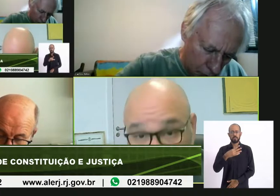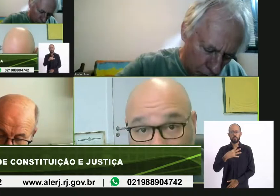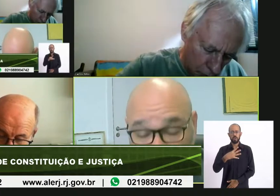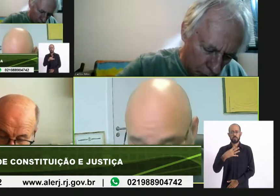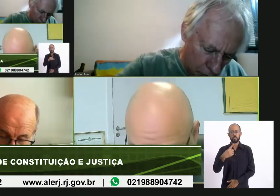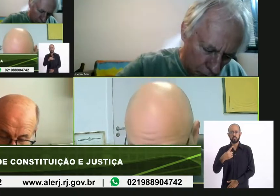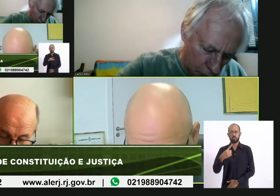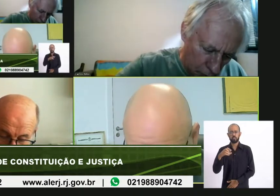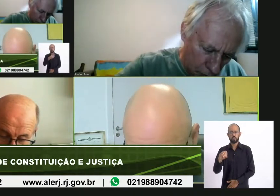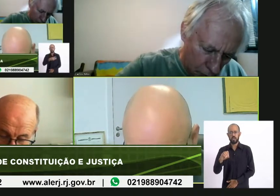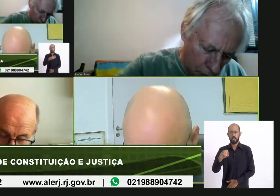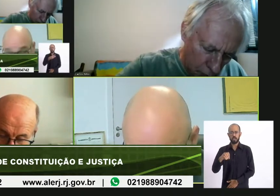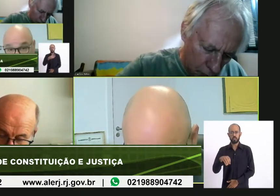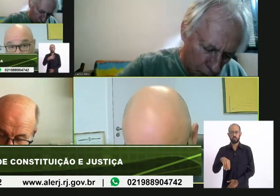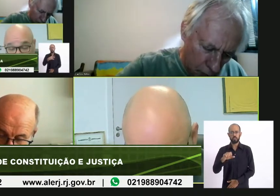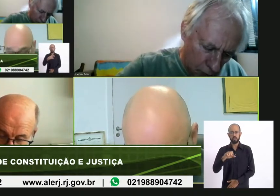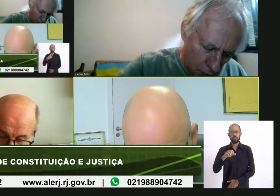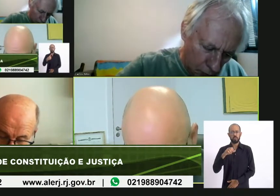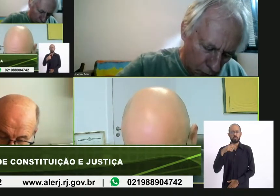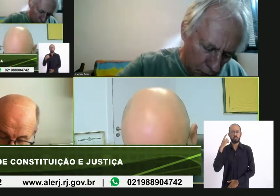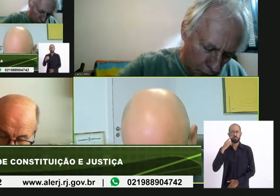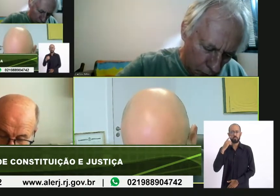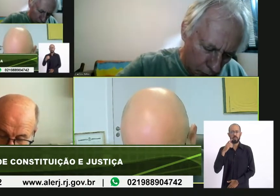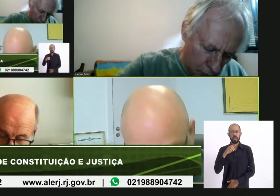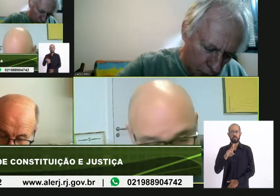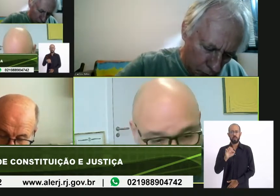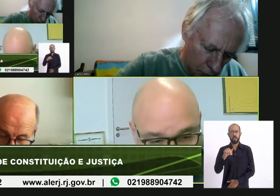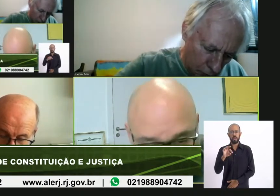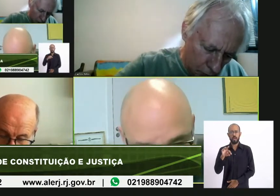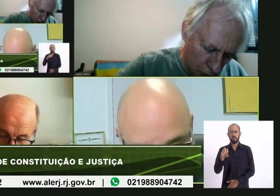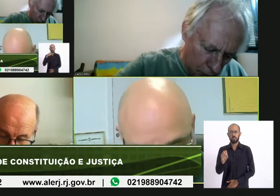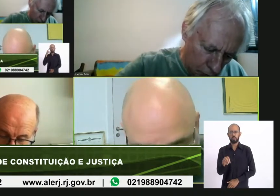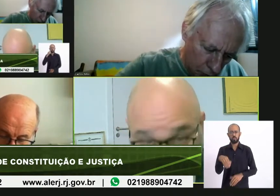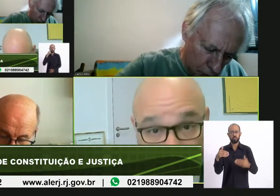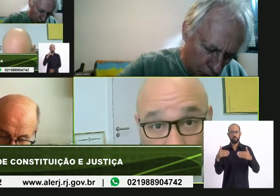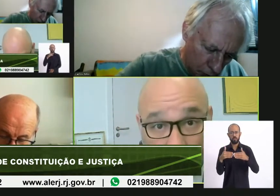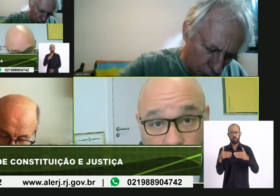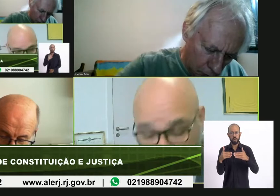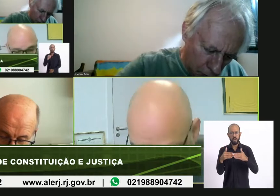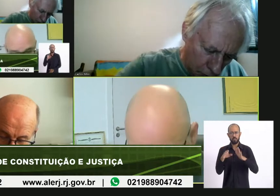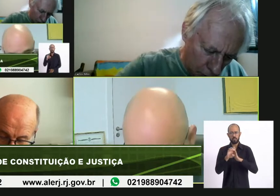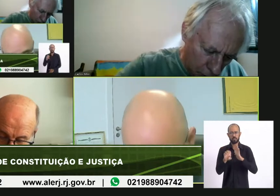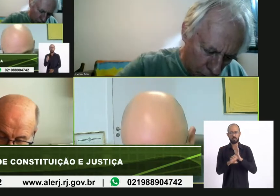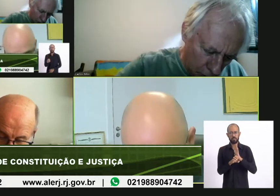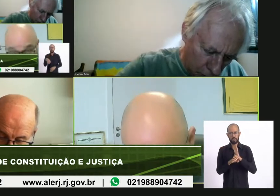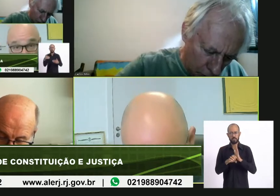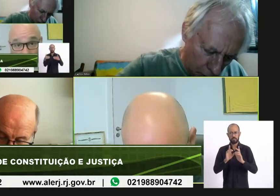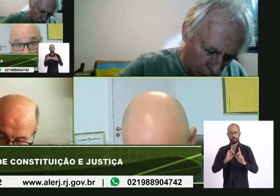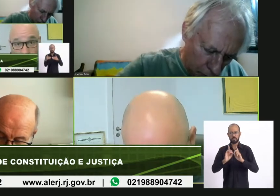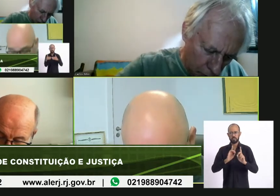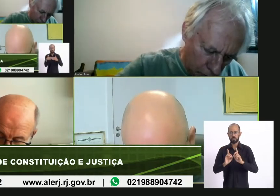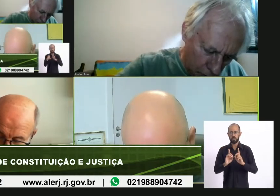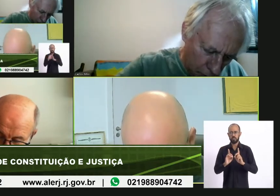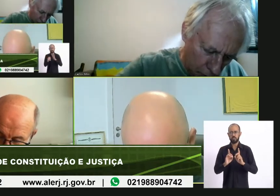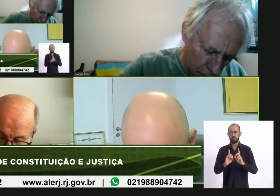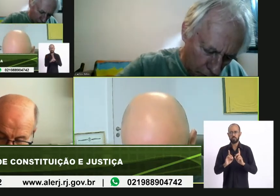3410/2020, autoria do deputado Renato Zacca. Parecer é favorável às emendas. Em discussão.